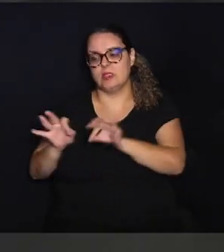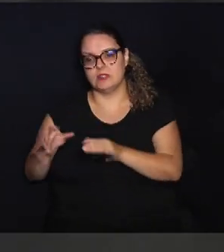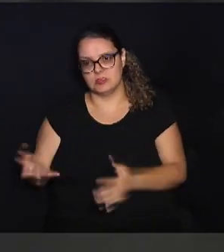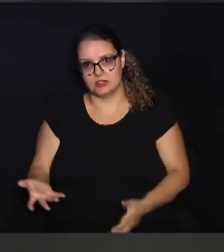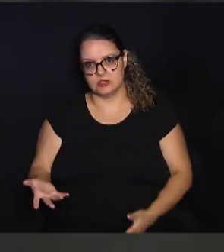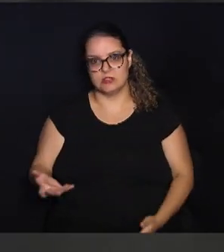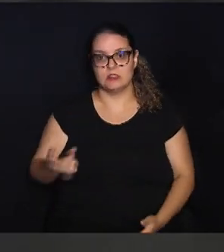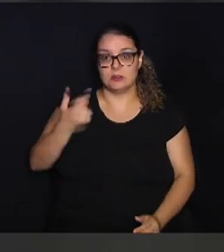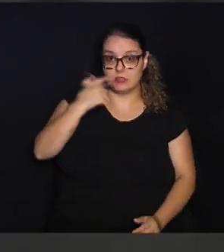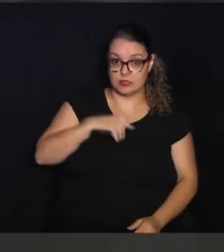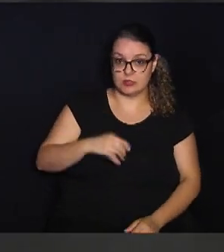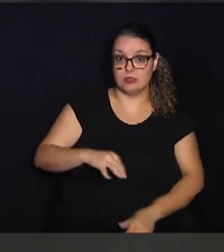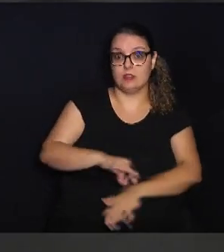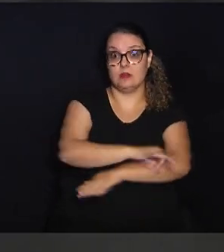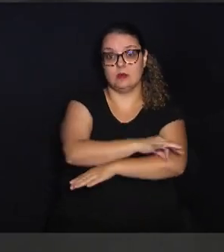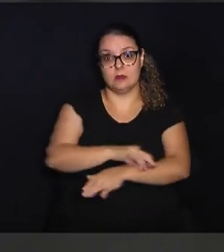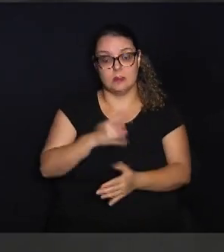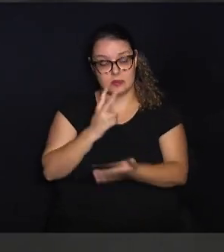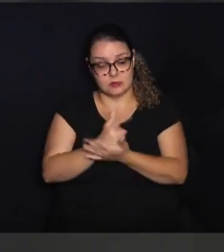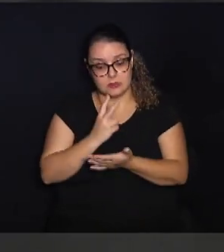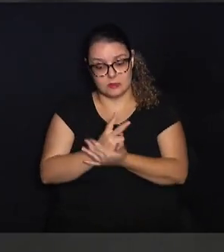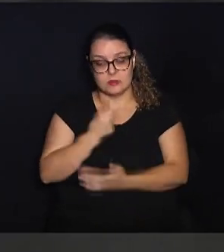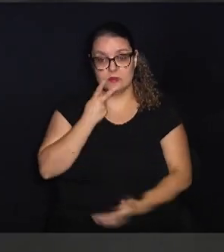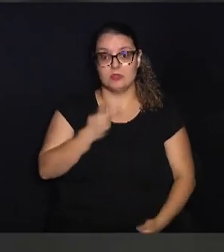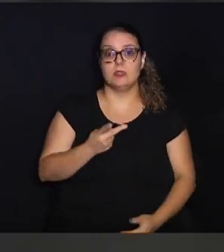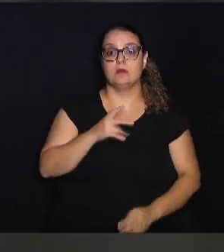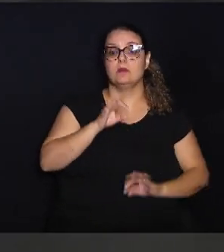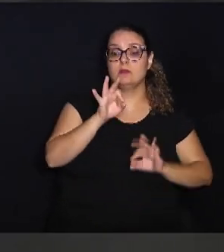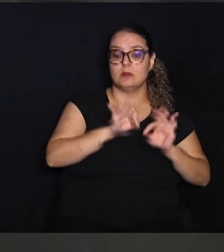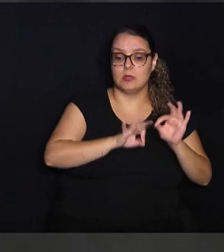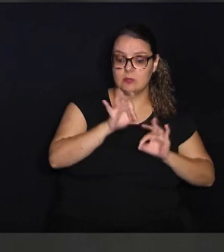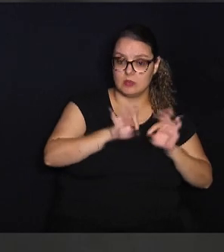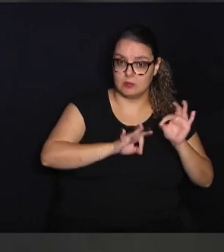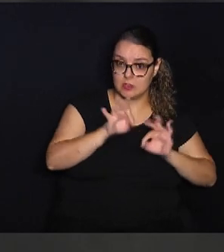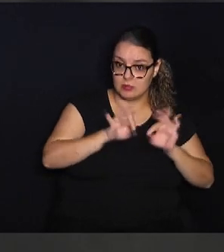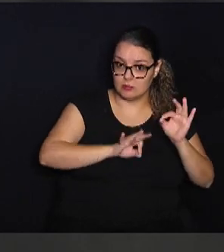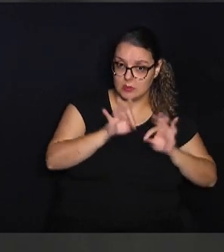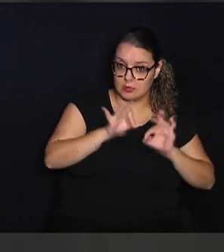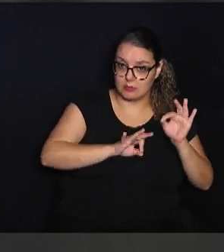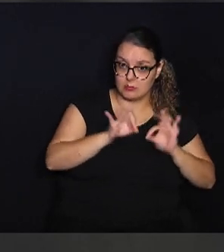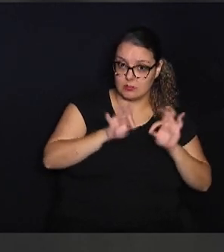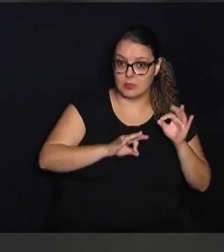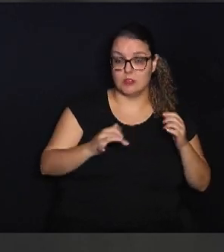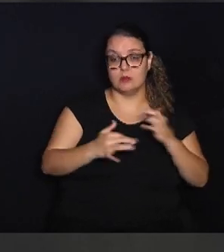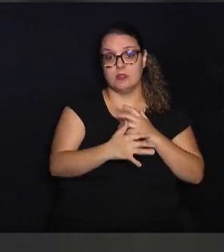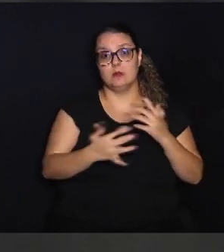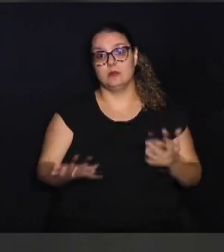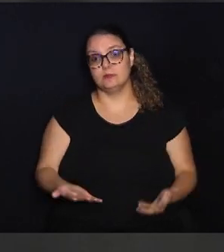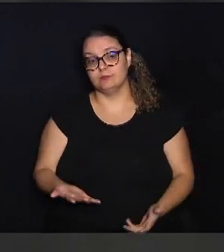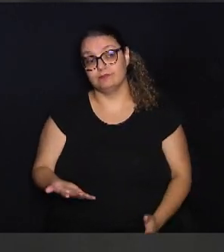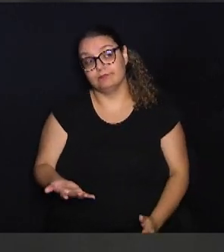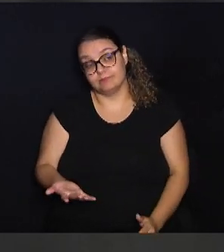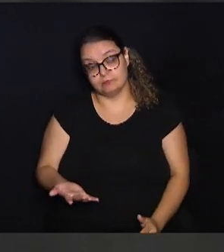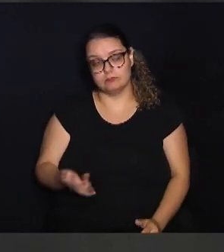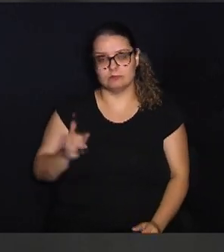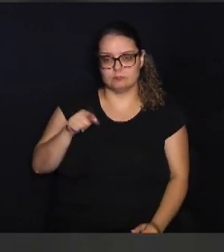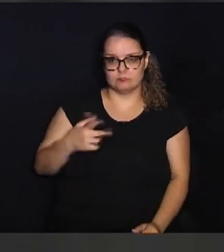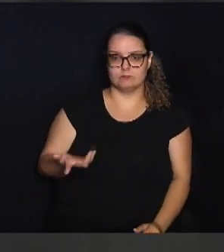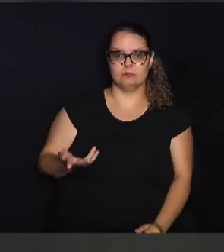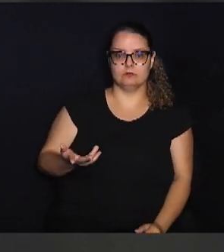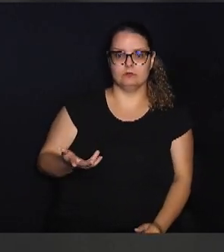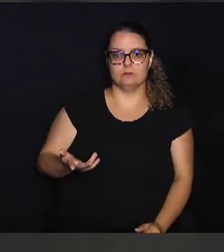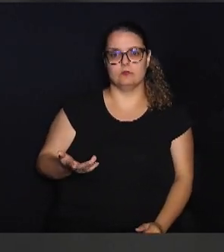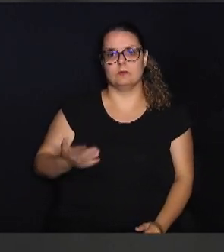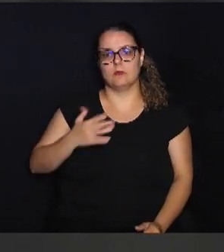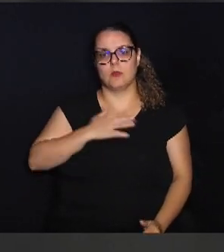como arquiteto, sempre bati na tecla no início que tem que planejamento urbano. Nesse sentido, foi a raiz do meu